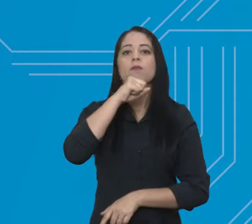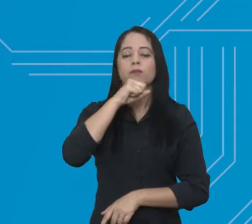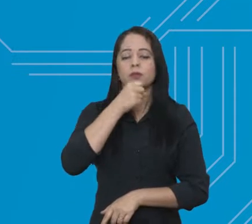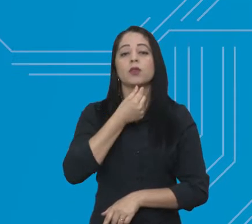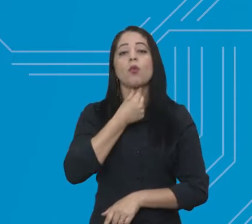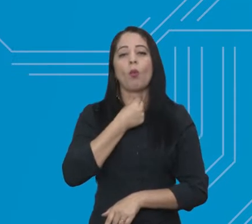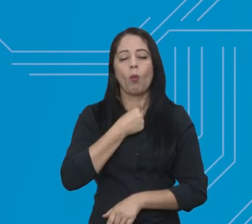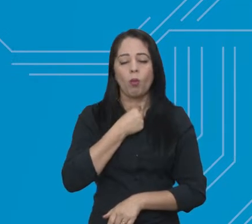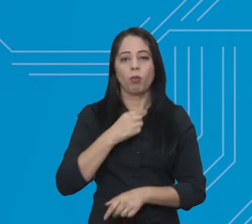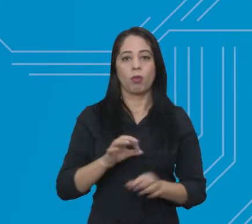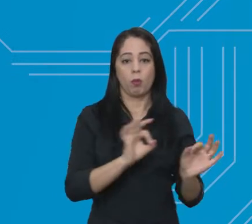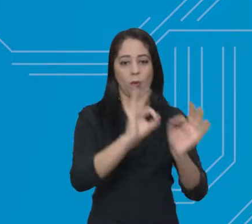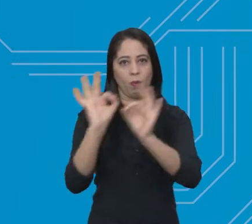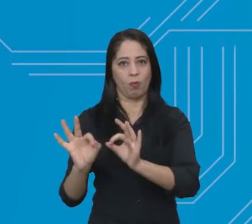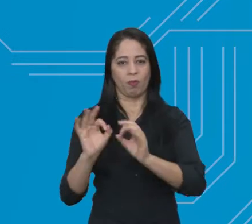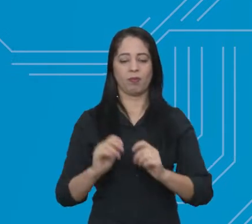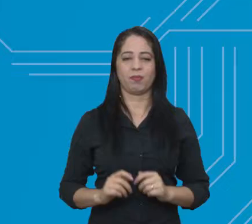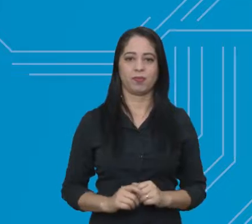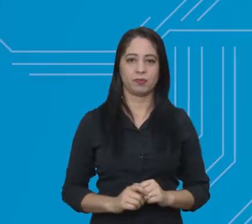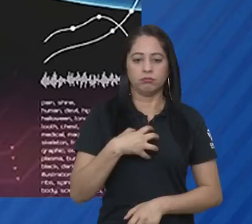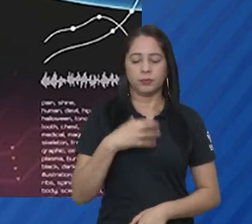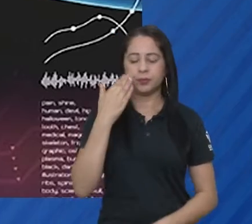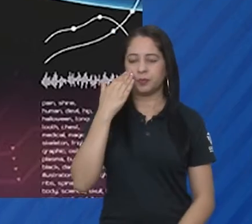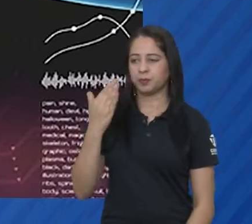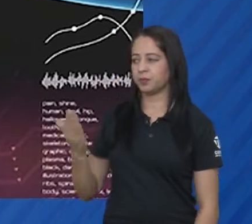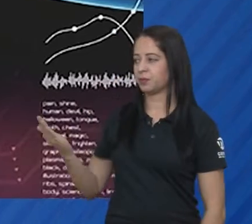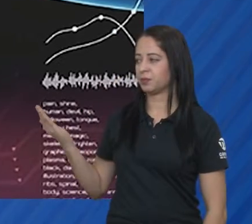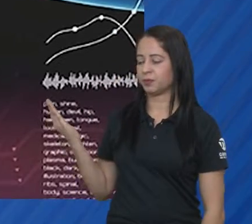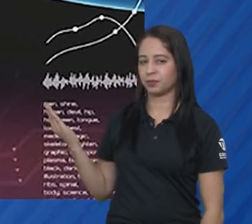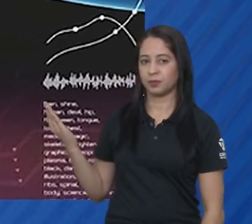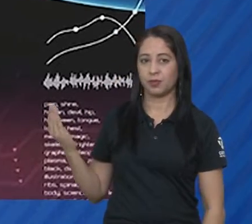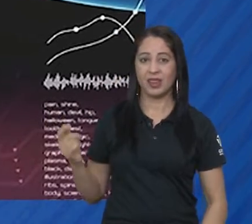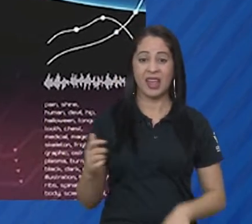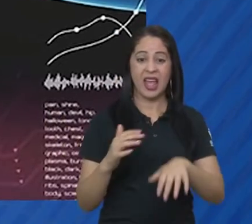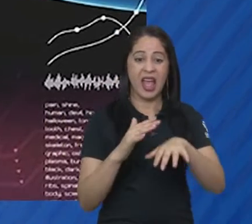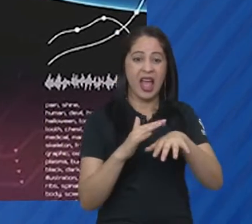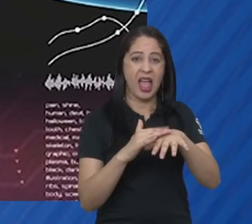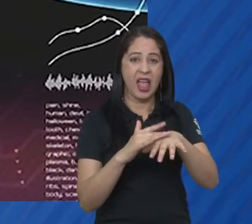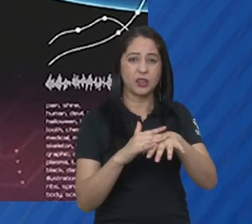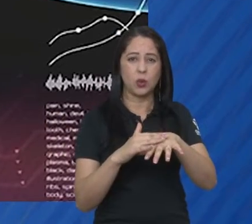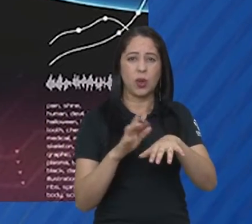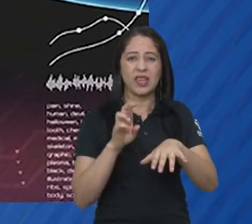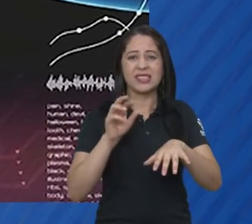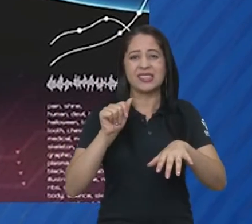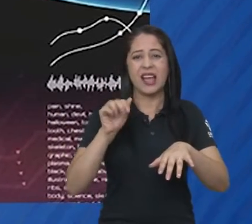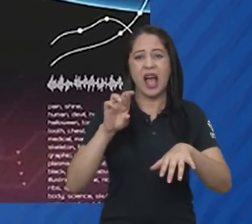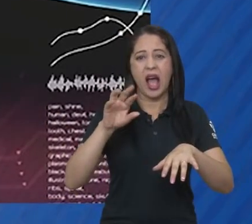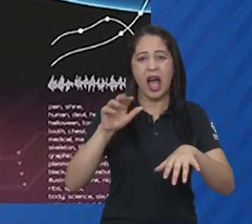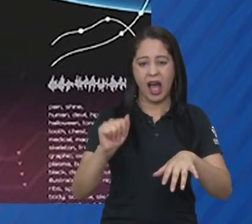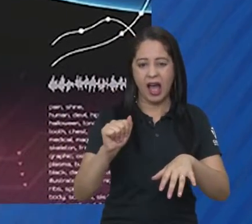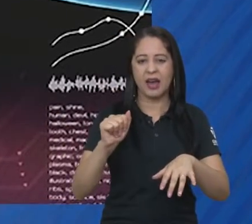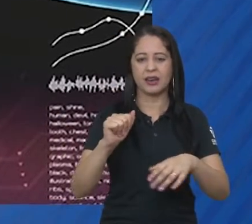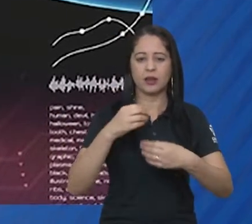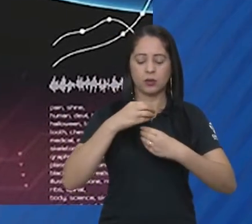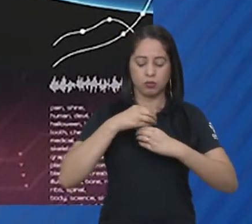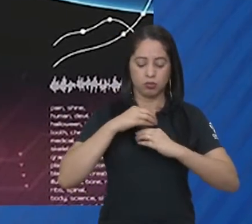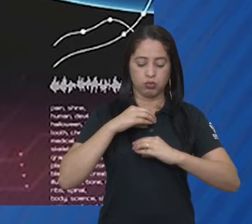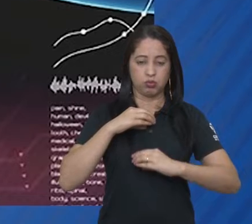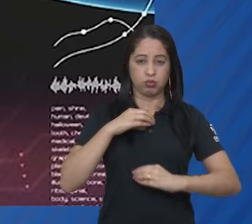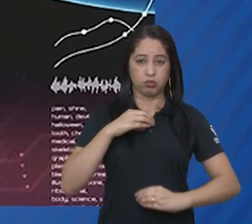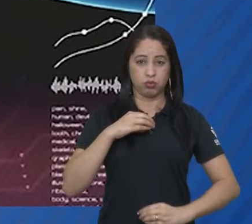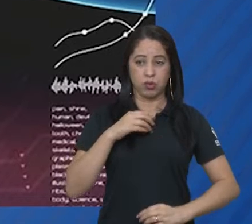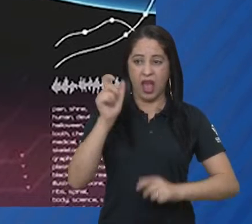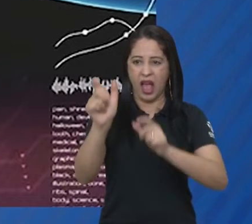mesmo respirar. Confira a reportagem. A atrofia muscular espinhal é uma doença rara e, por